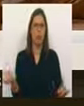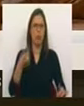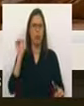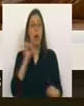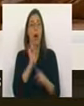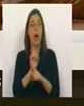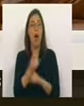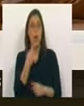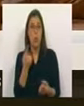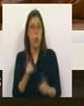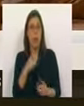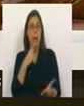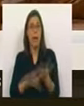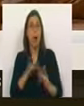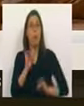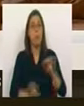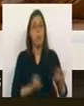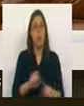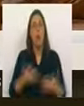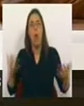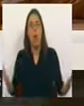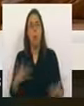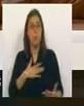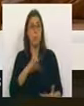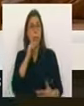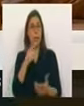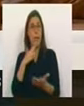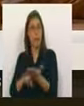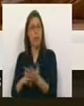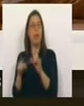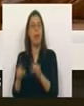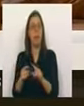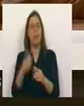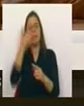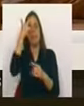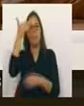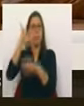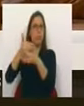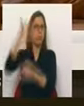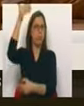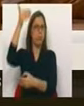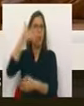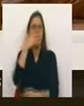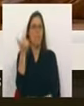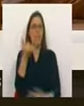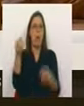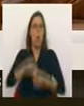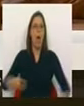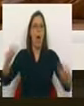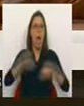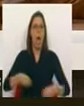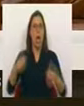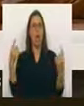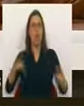que quando não entende a realidade ou quando não gosta da realidade, constrói um muro e finge que nada existe